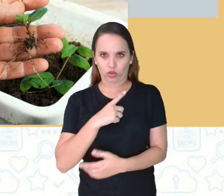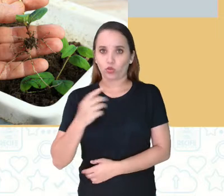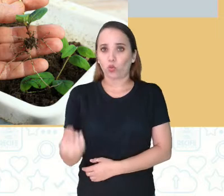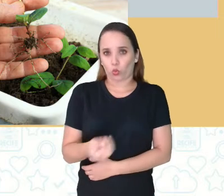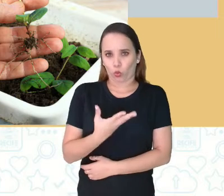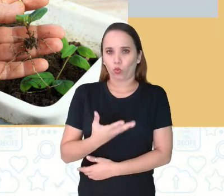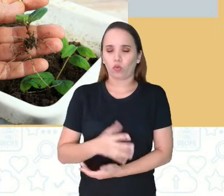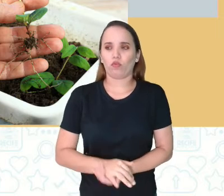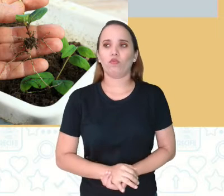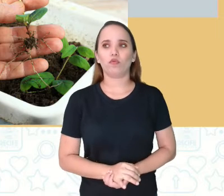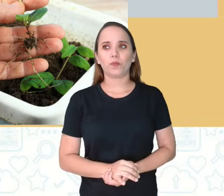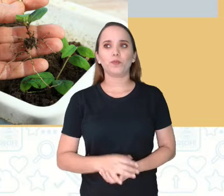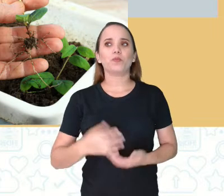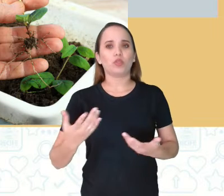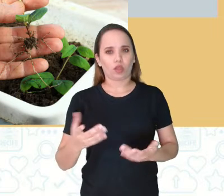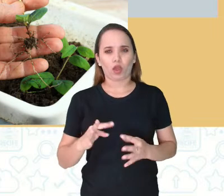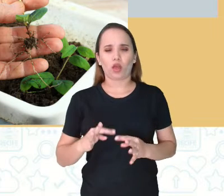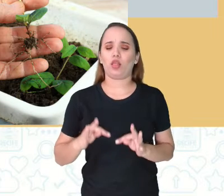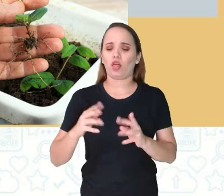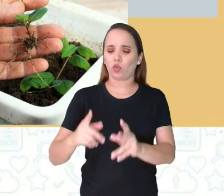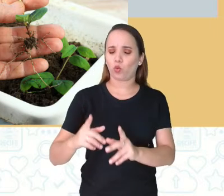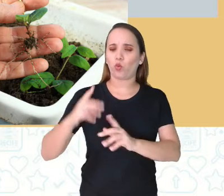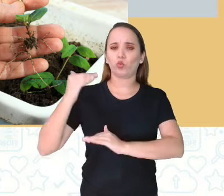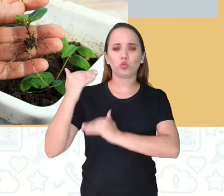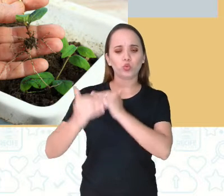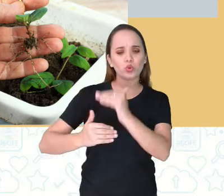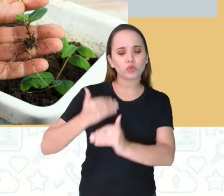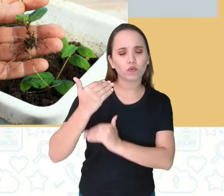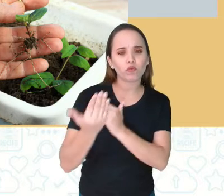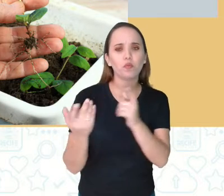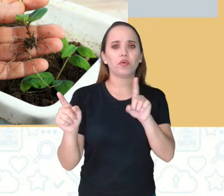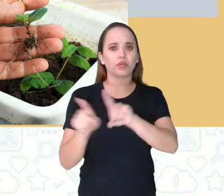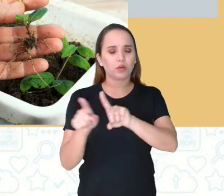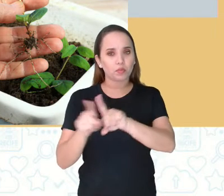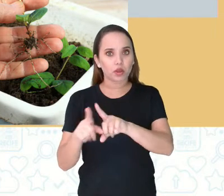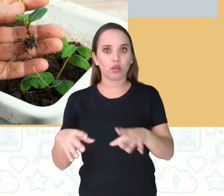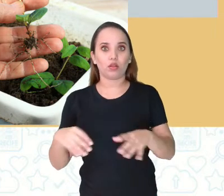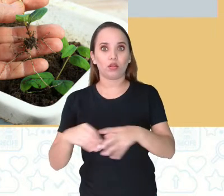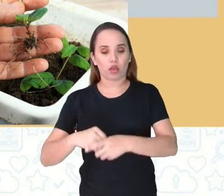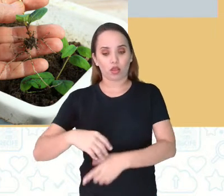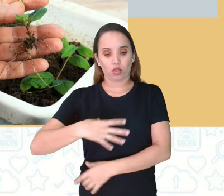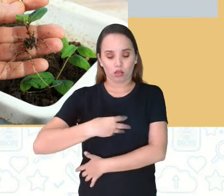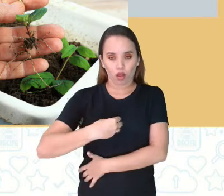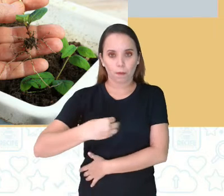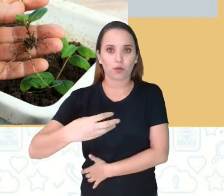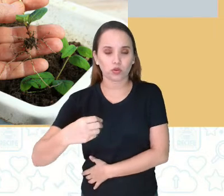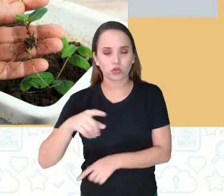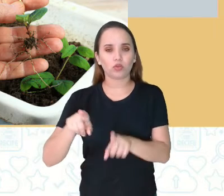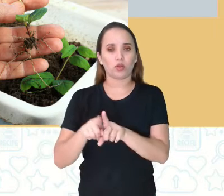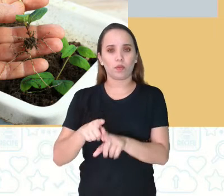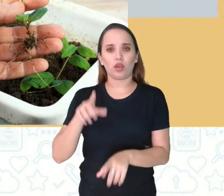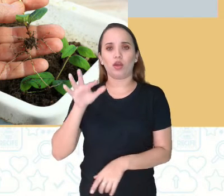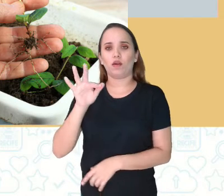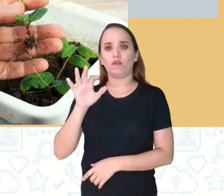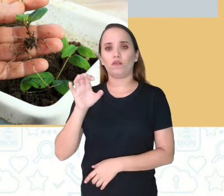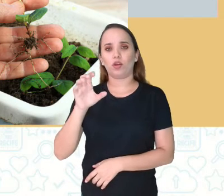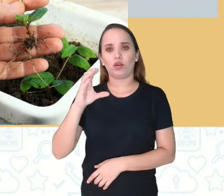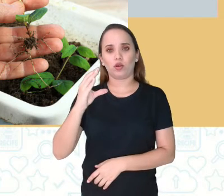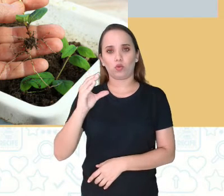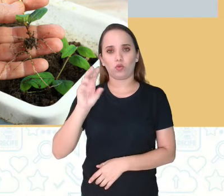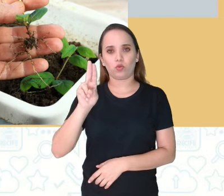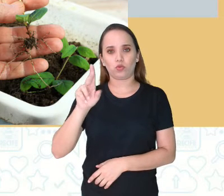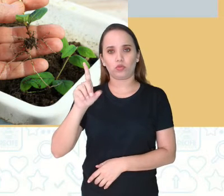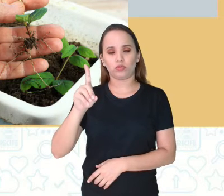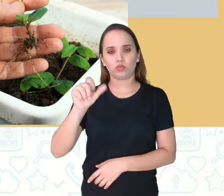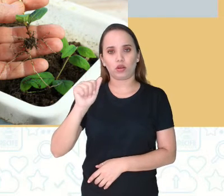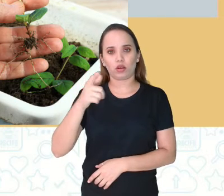ser, vai originar todo o desenvolvimento e a reprodução, a fecundação e outro ser, realmente ele